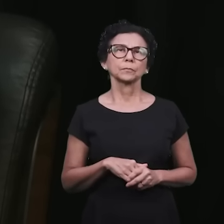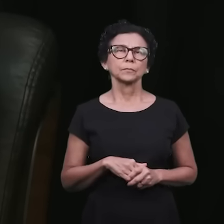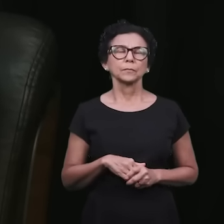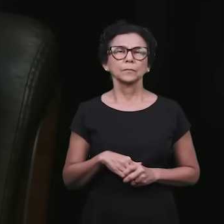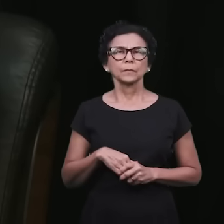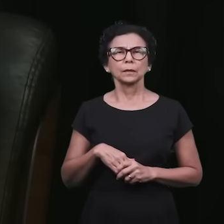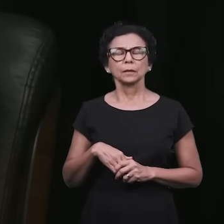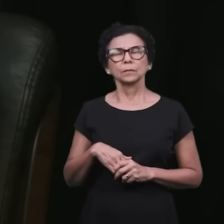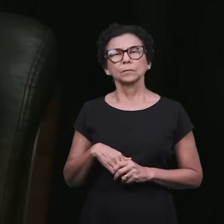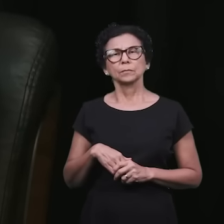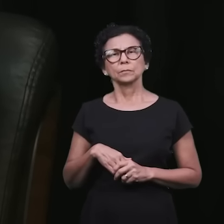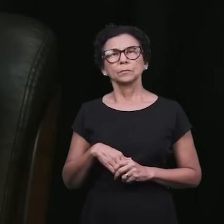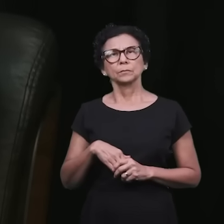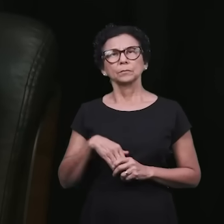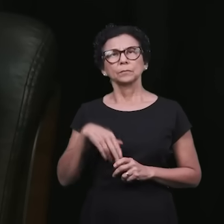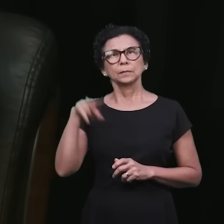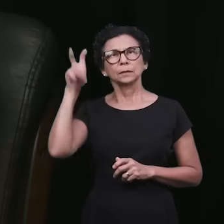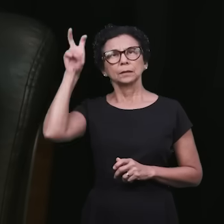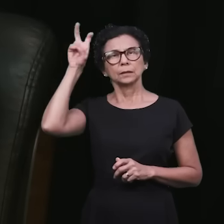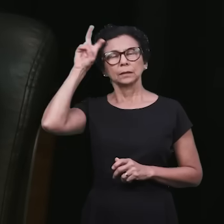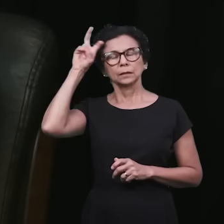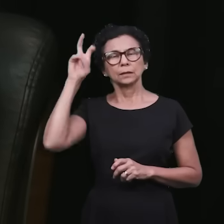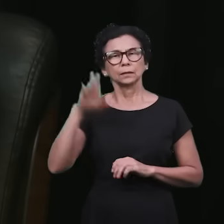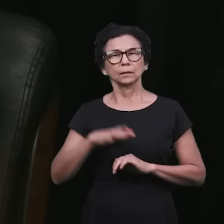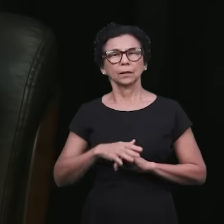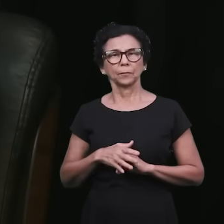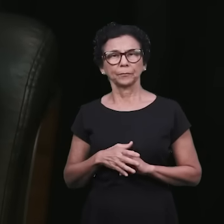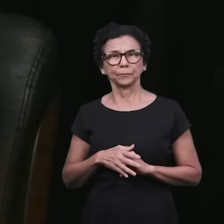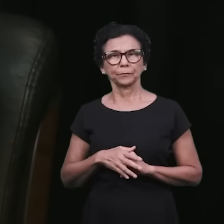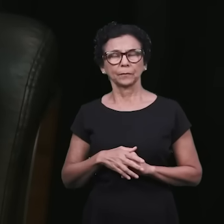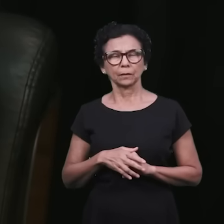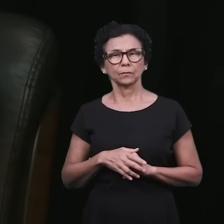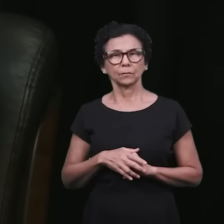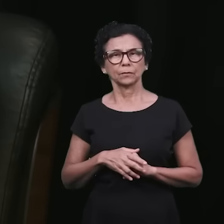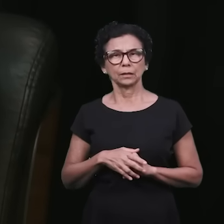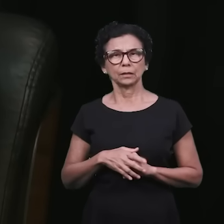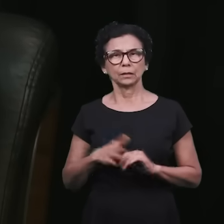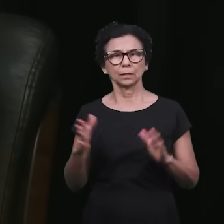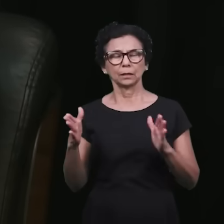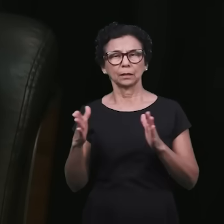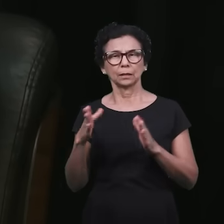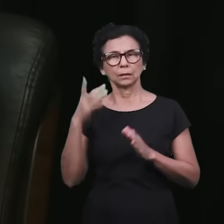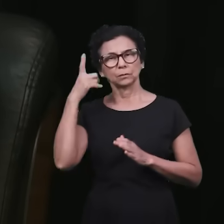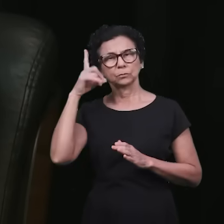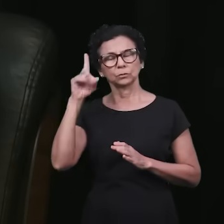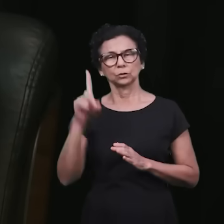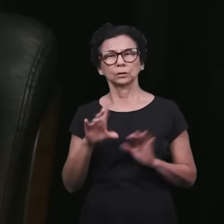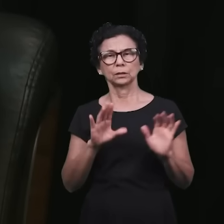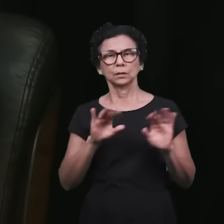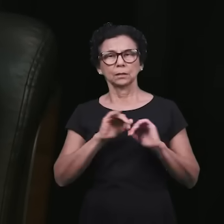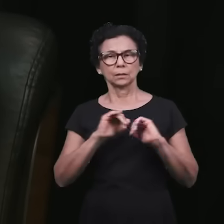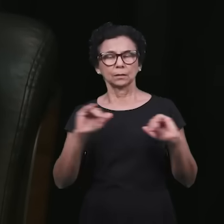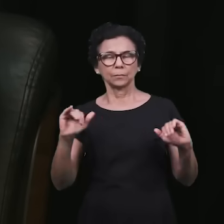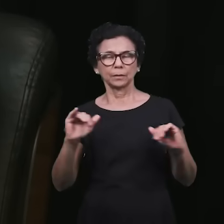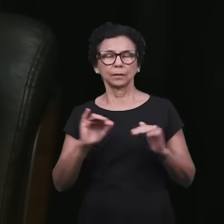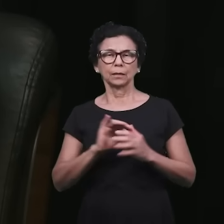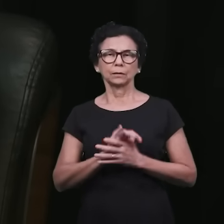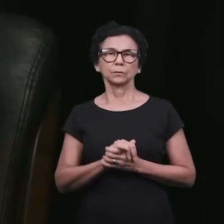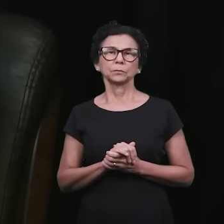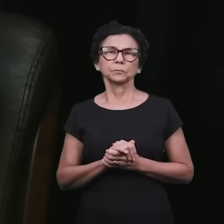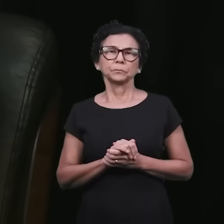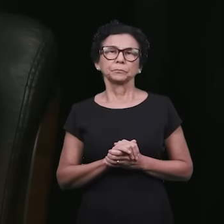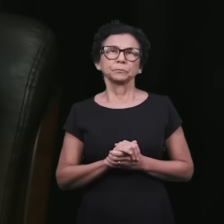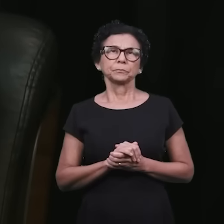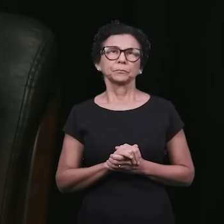quinta-feira, era um culto de oração, bem antes desse, hoje nós temos também culto de oração na quinta-feira, mas era o culto